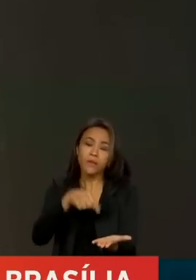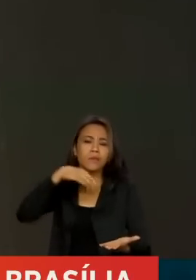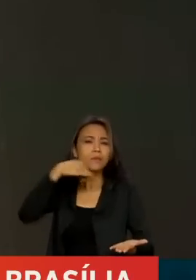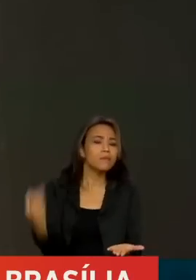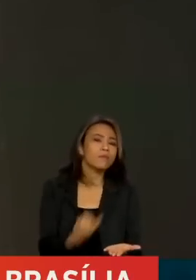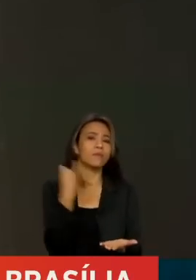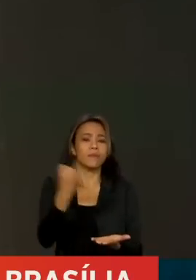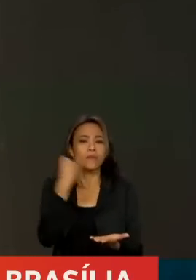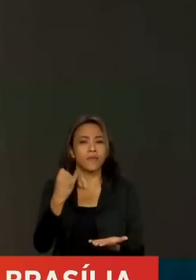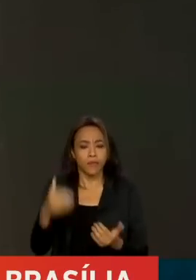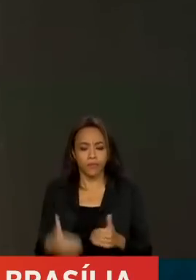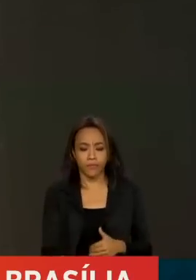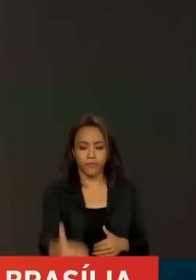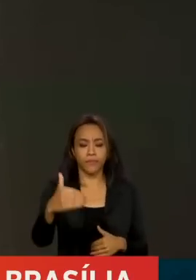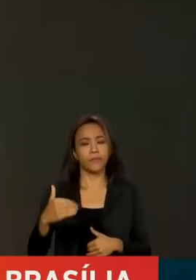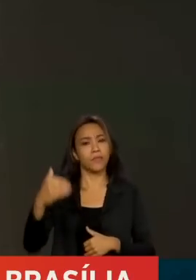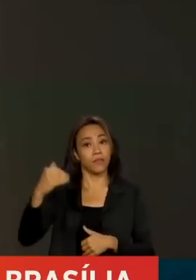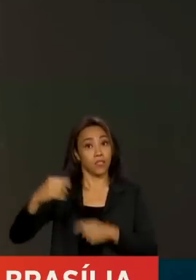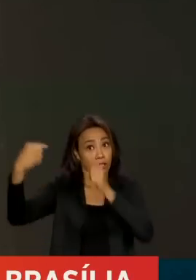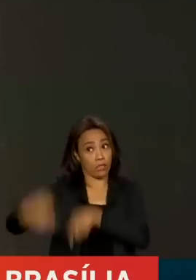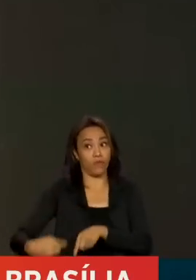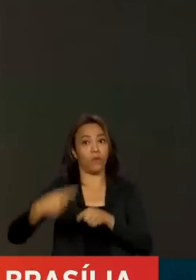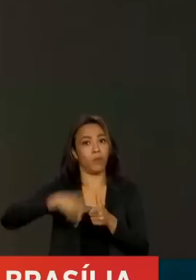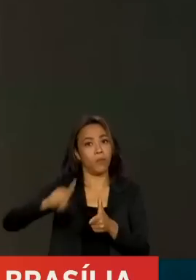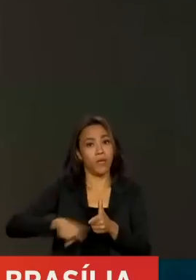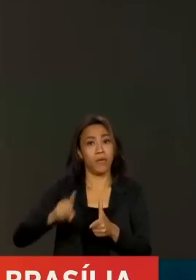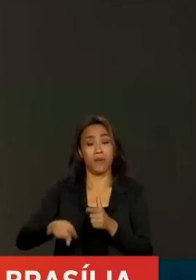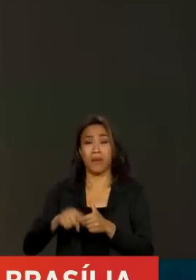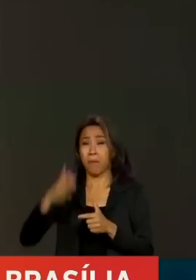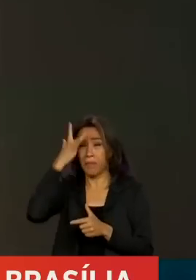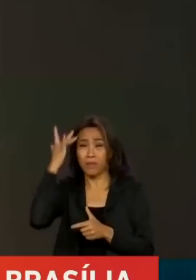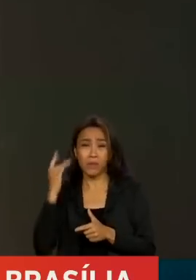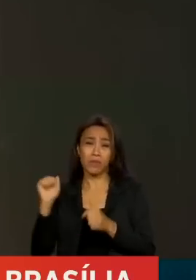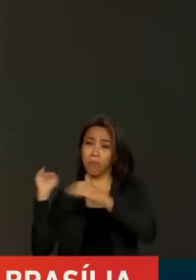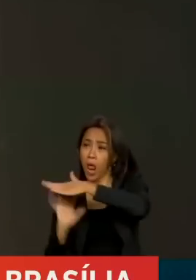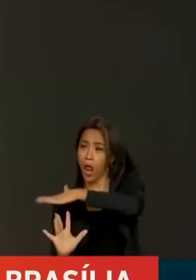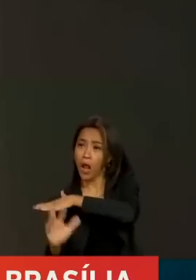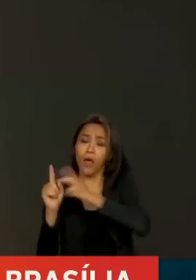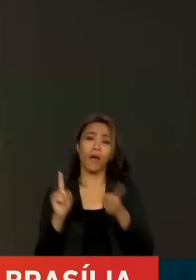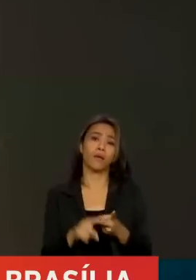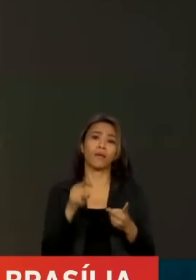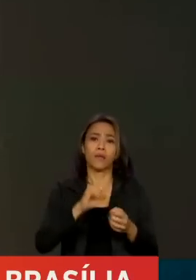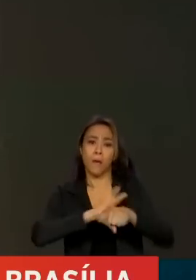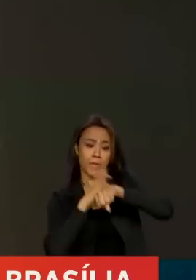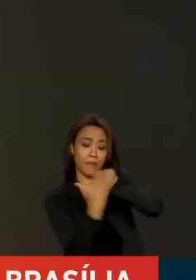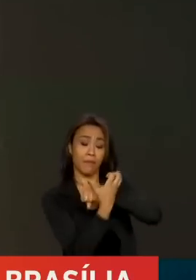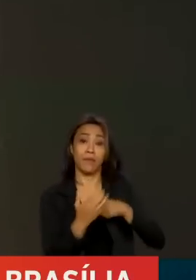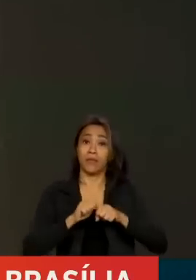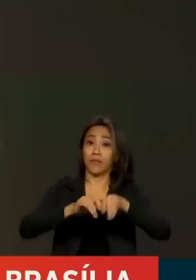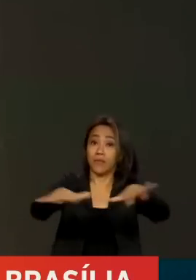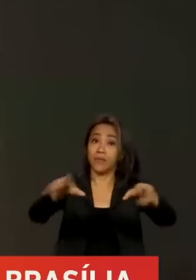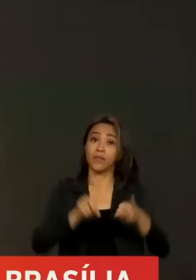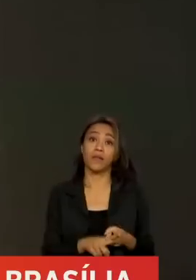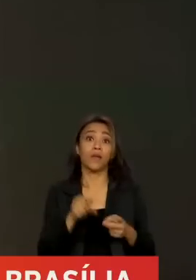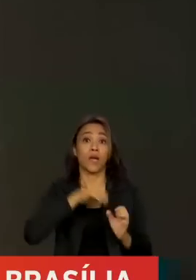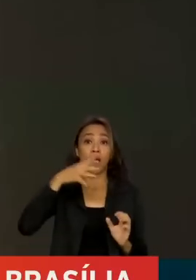diante de novos e desafiadores problemas crise de refugiados pandemias aquecimento global as ferramentas